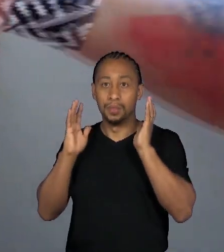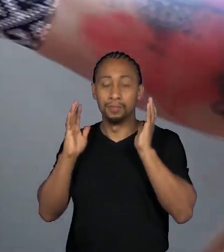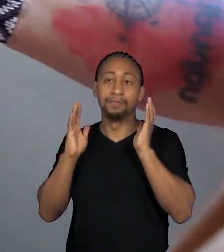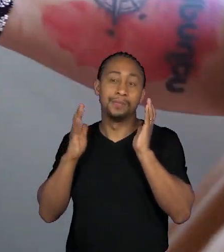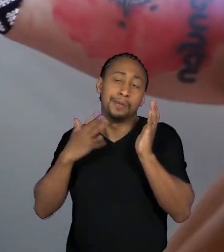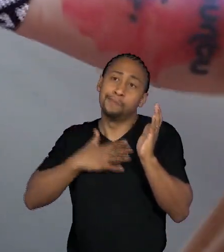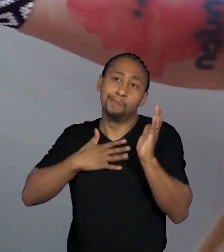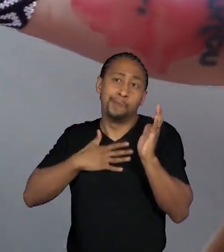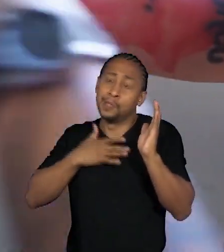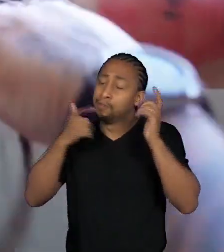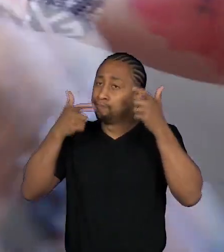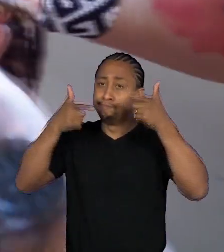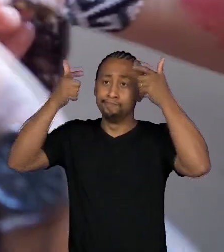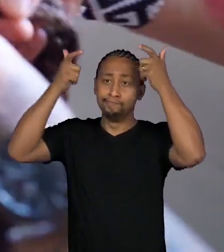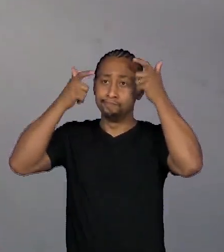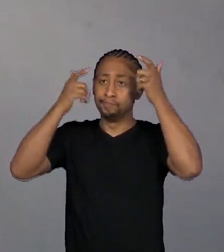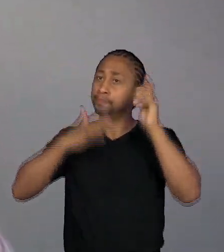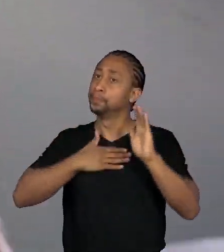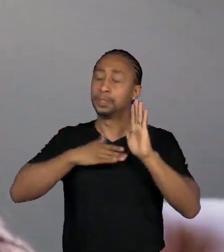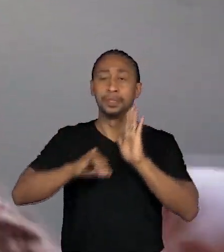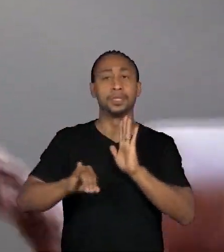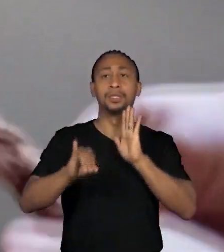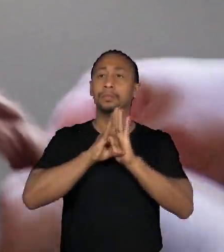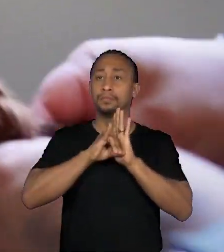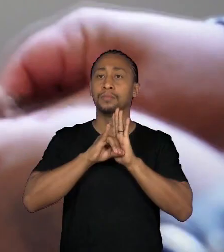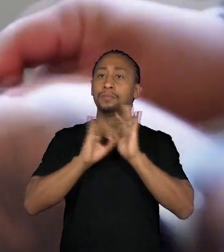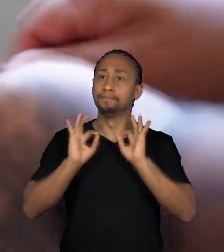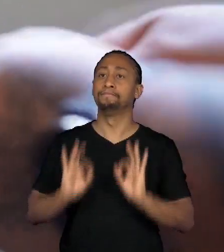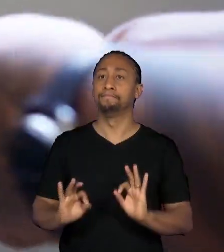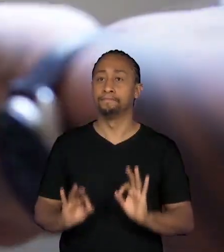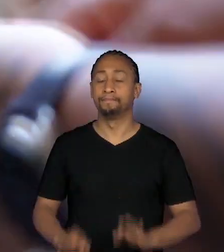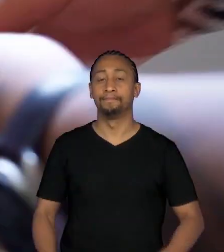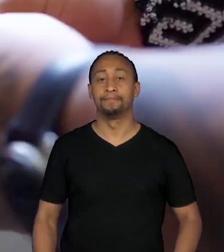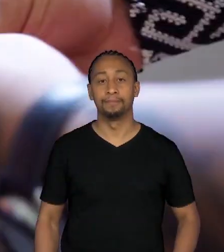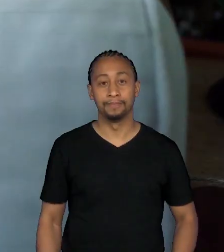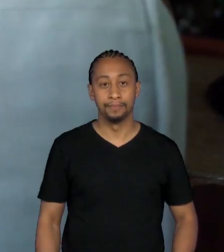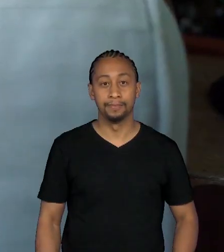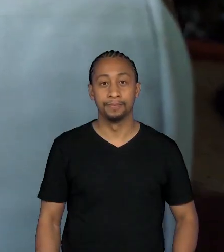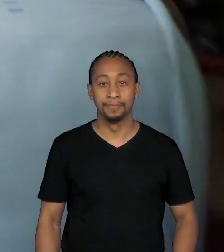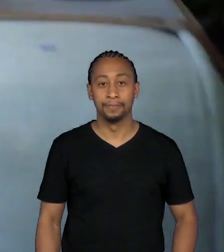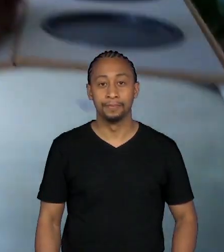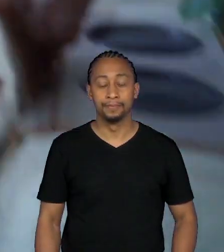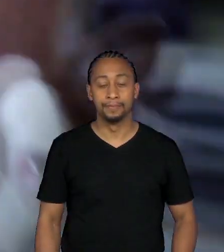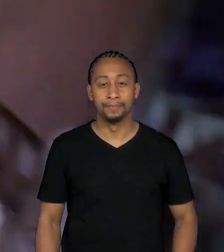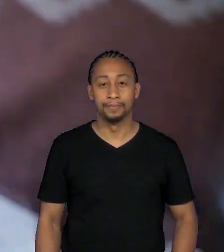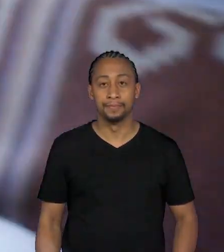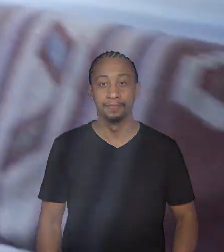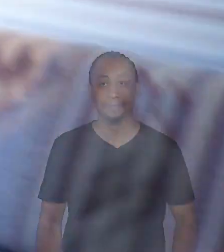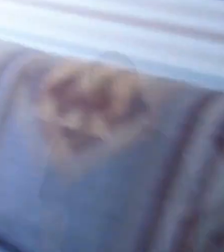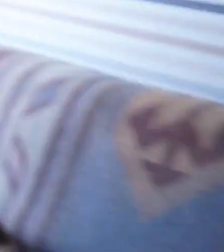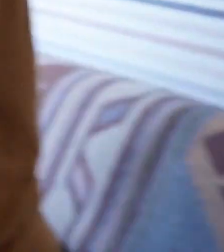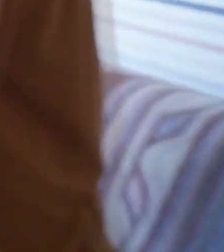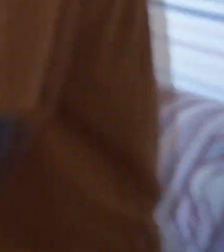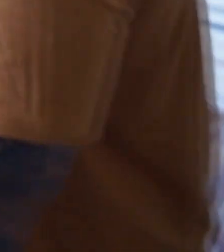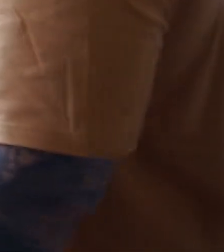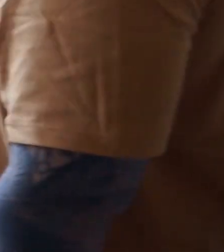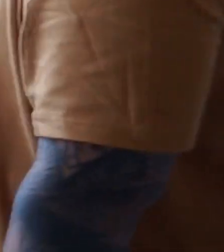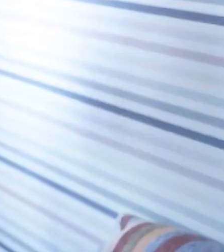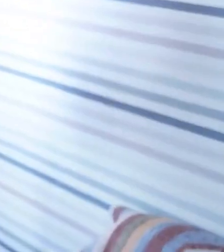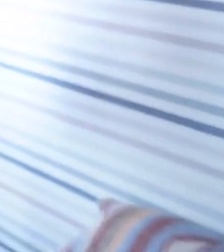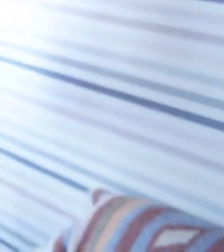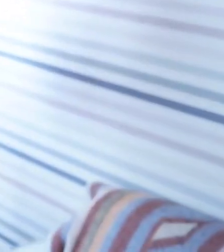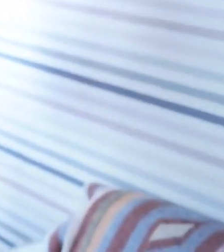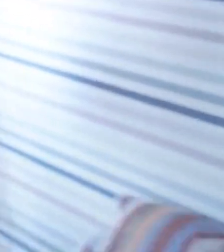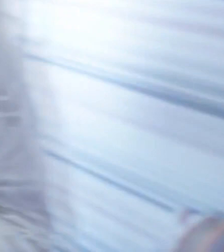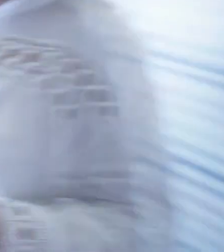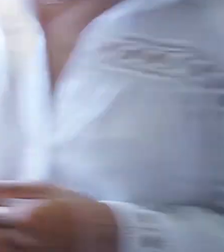minha coroa, é a minha identidade inteira aqui, todinha. O meu cabelo duro é minha clara herança negra. Cabelo duro é